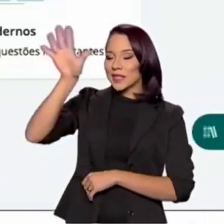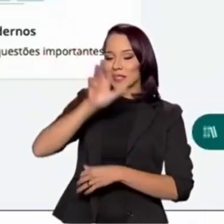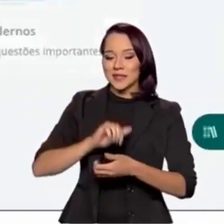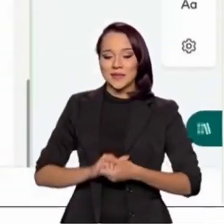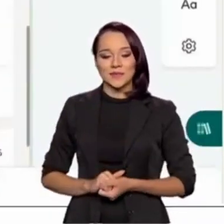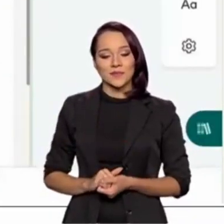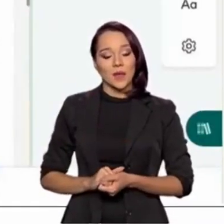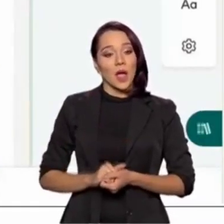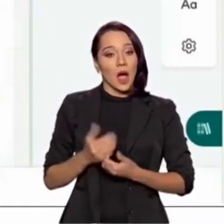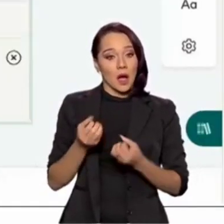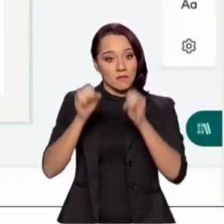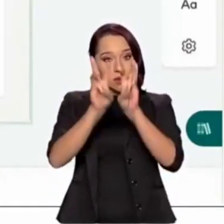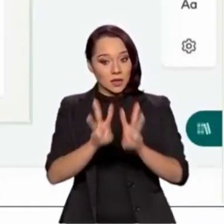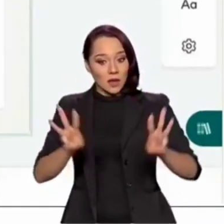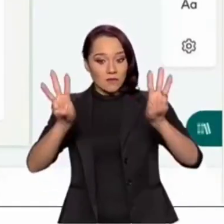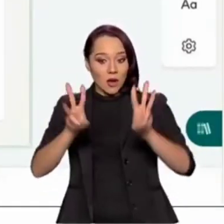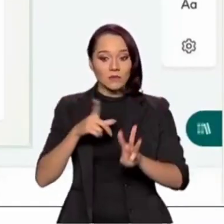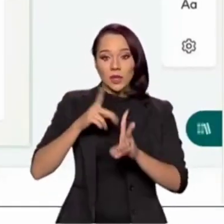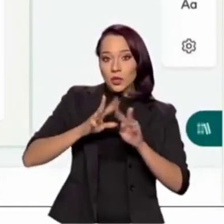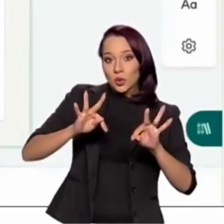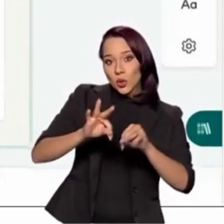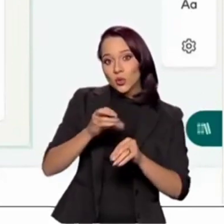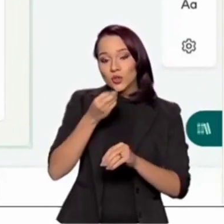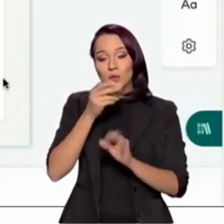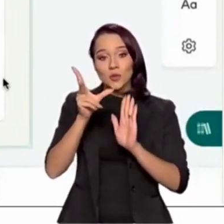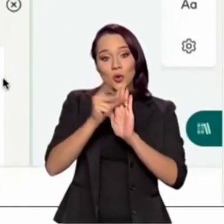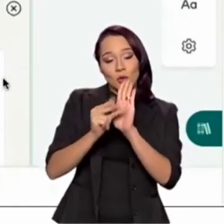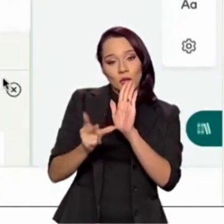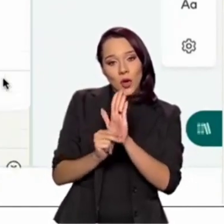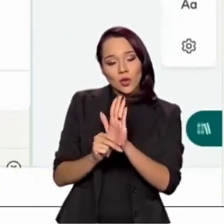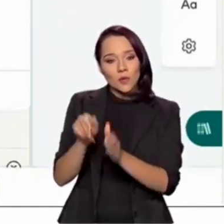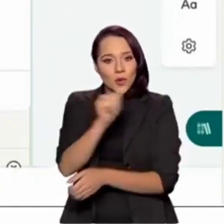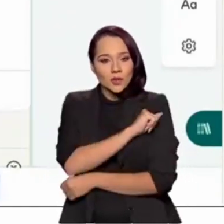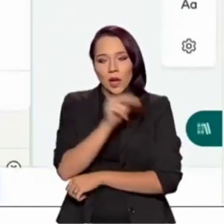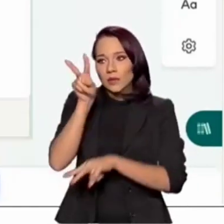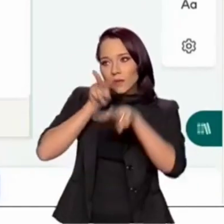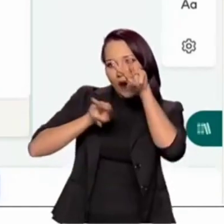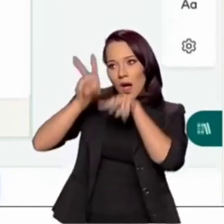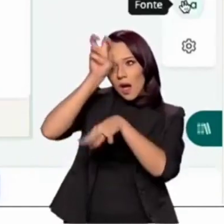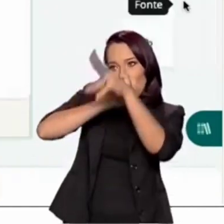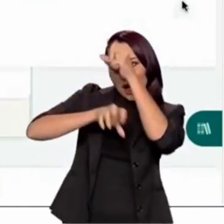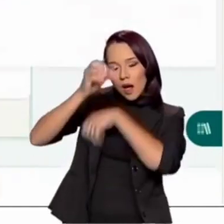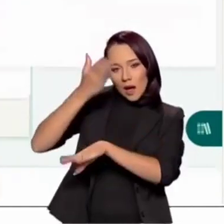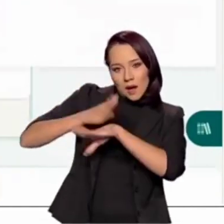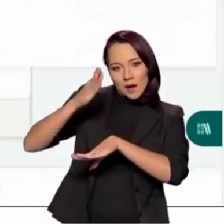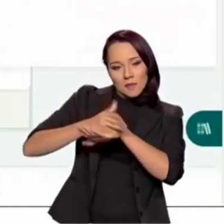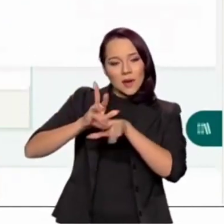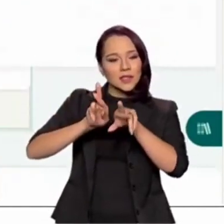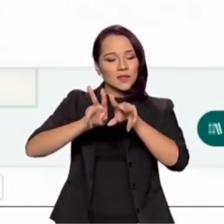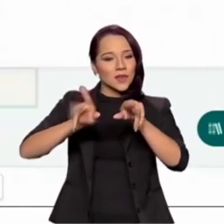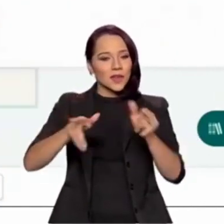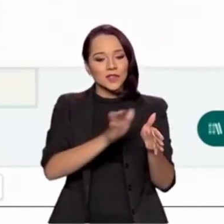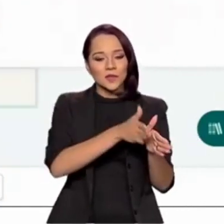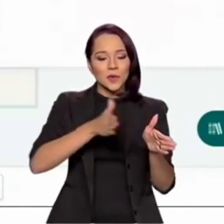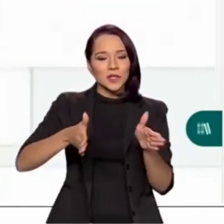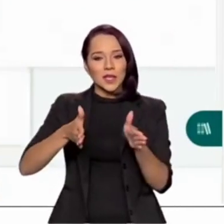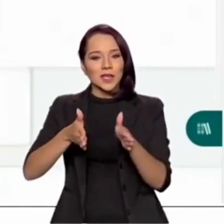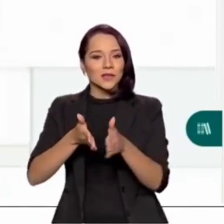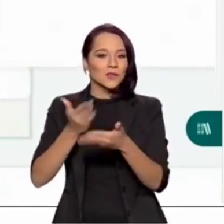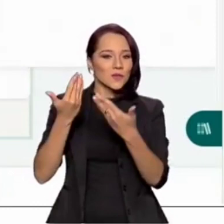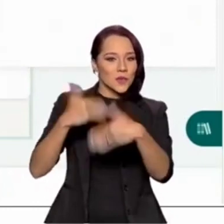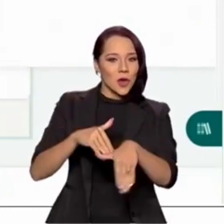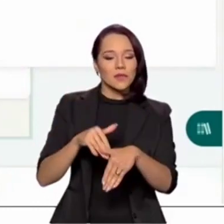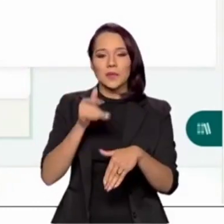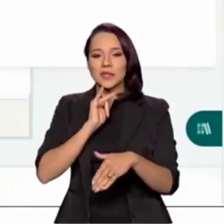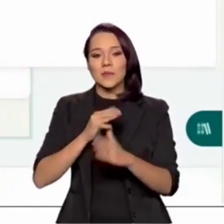A plataforma oferece todo tipo de conteúdo para que os alunos aprendam e se preparem para diversos processos seletivos,